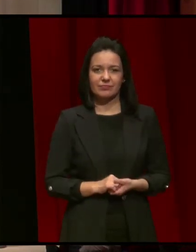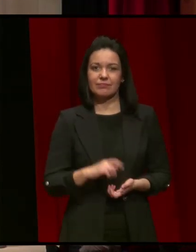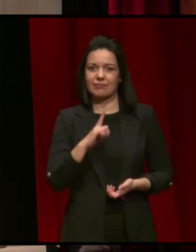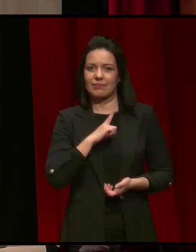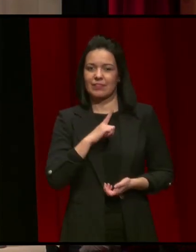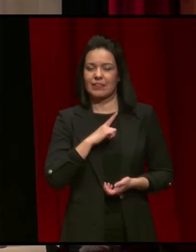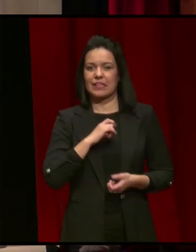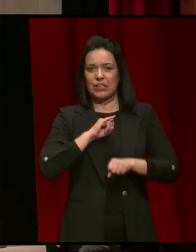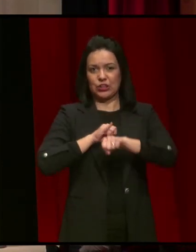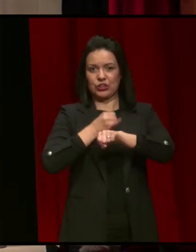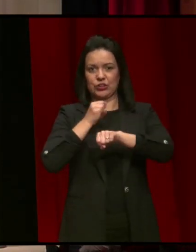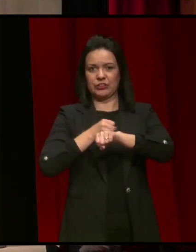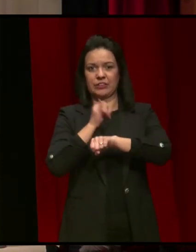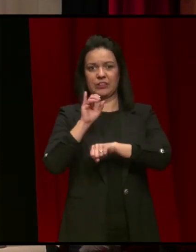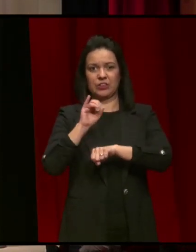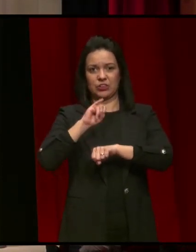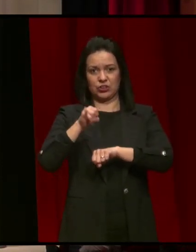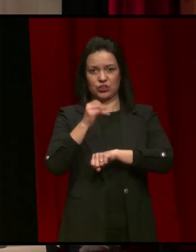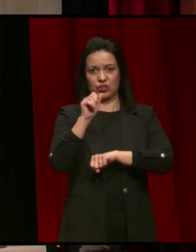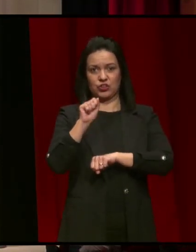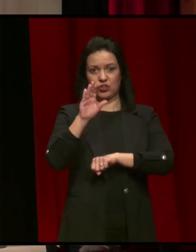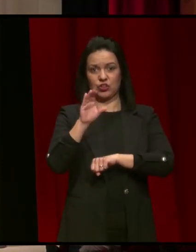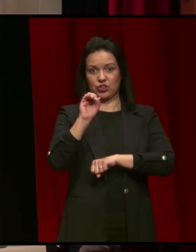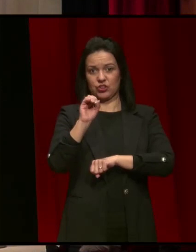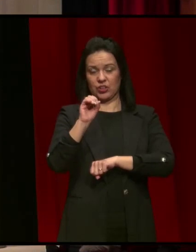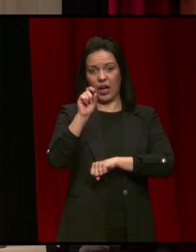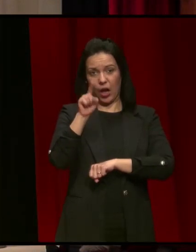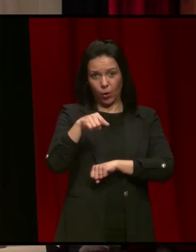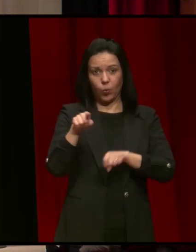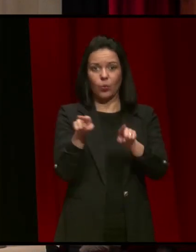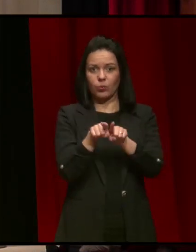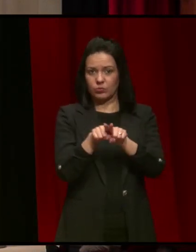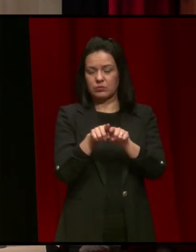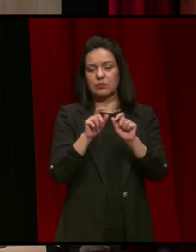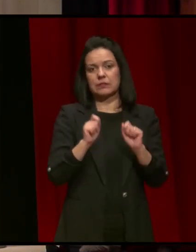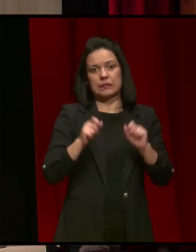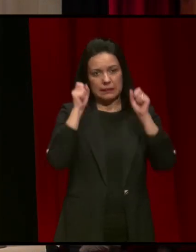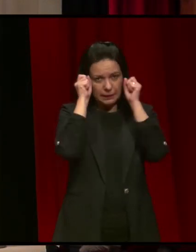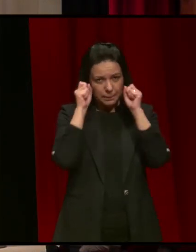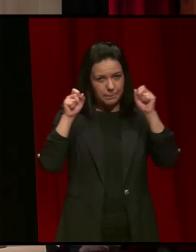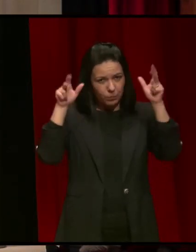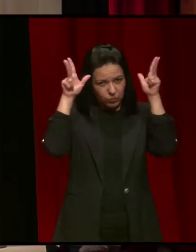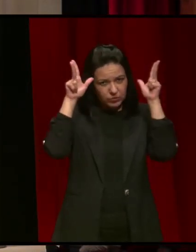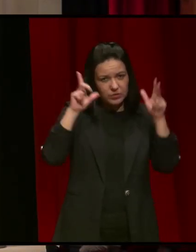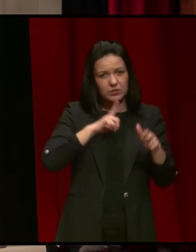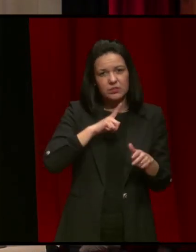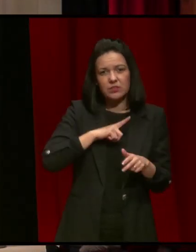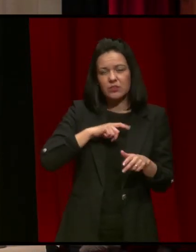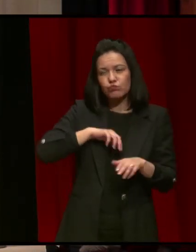Jacó com o anjo de Deus, ou mesmo Moisés, né, na sarça ardente.